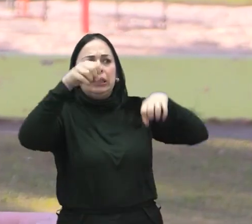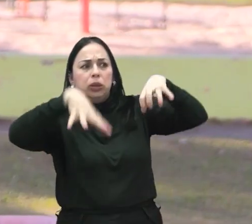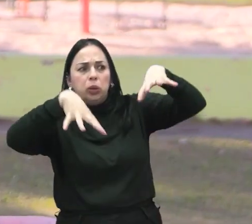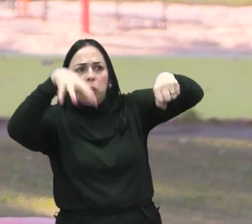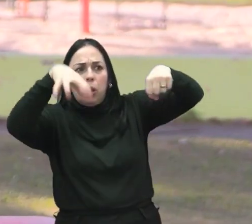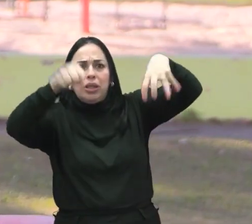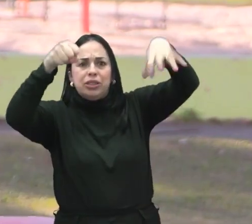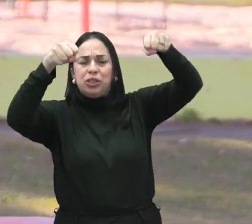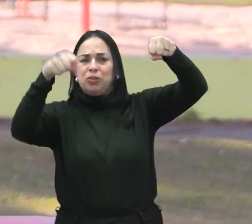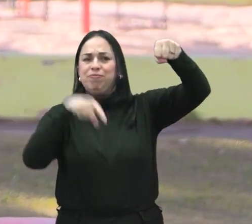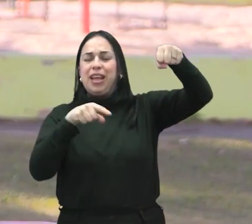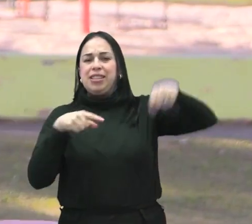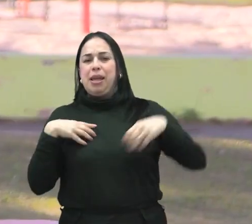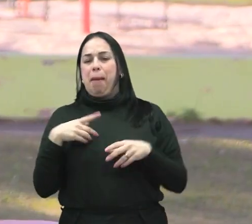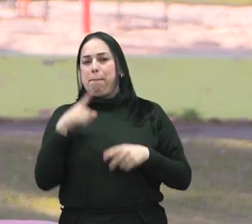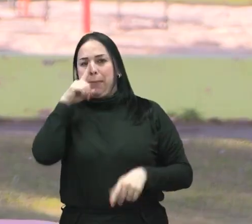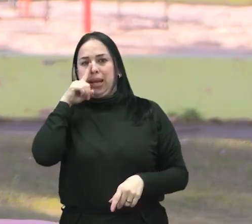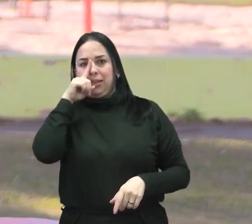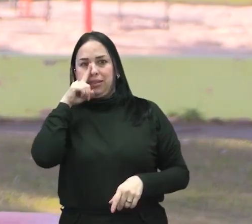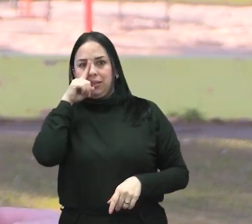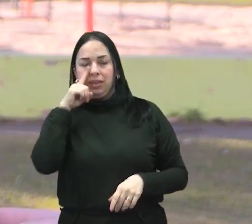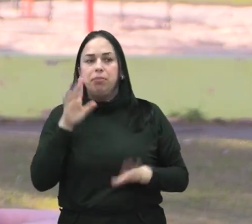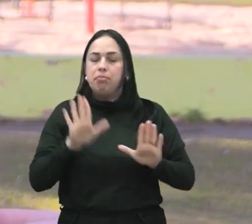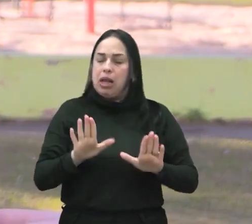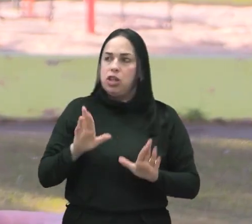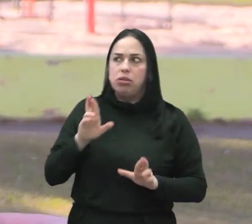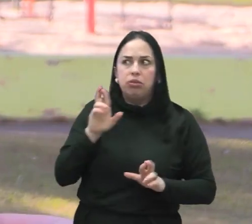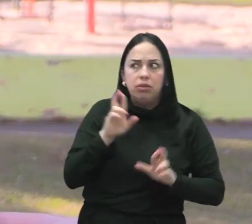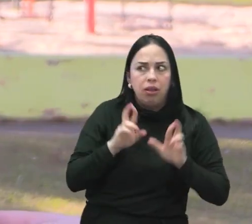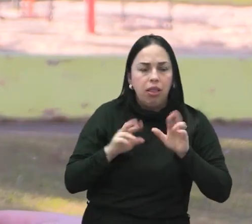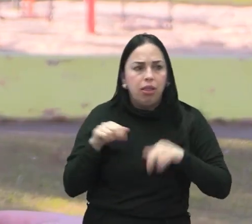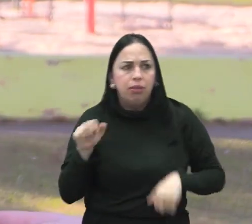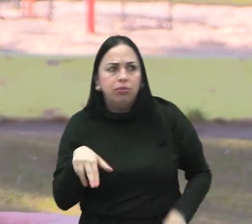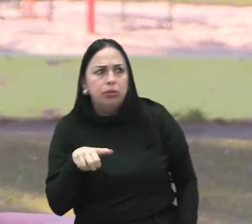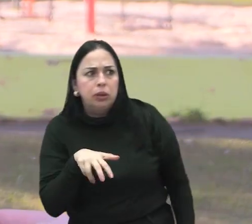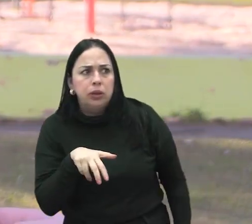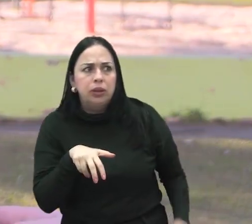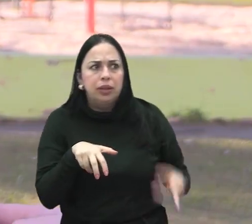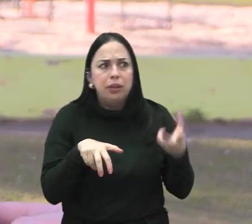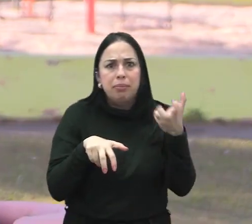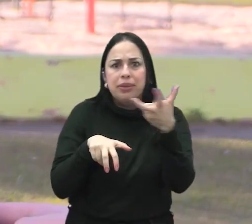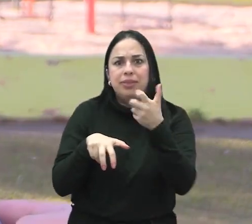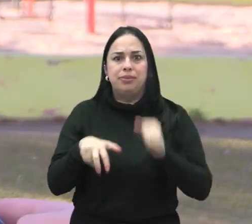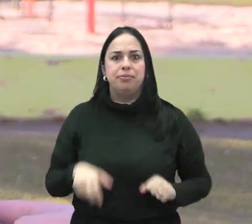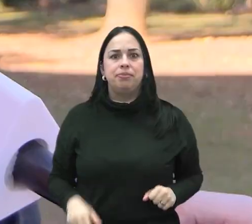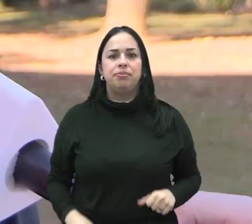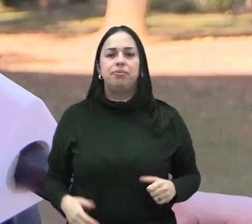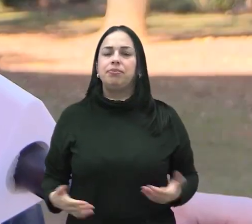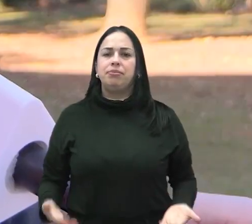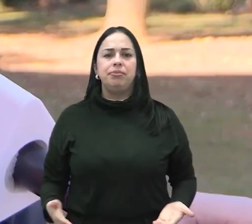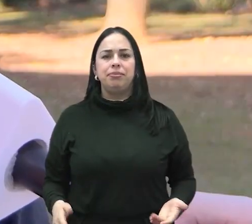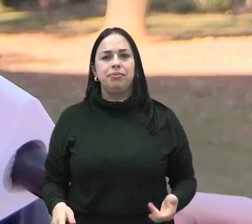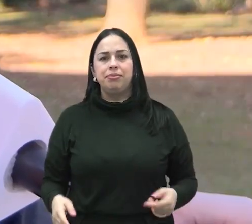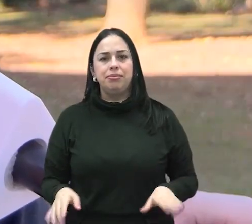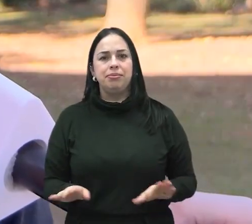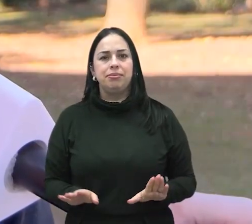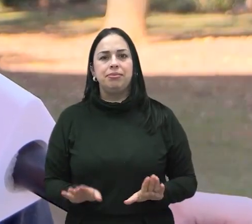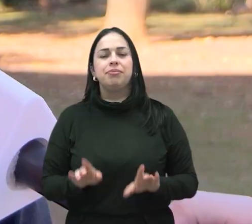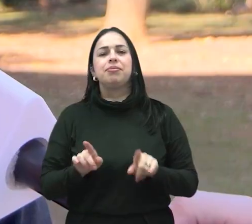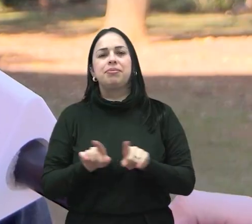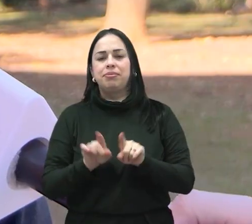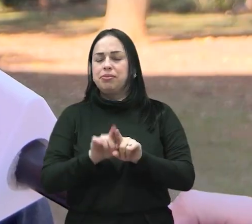é bem por aí, né? Então a gente vem prestando atenção, olhando para um lado, para o outro, você já vê os movimentos. Estando junto